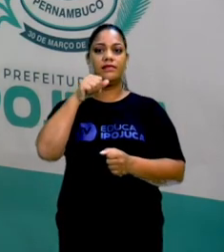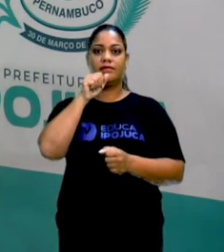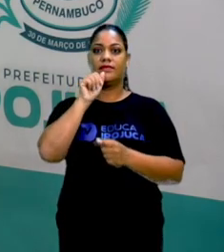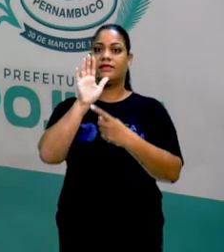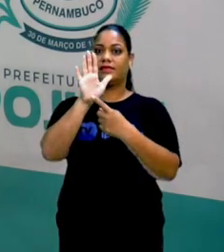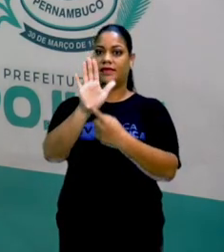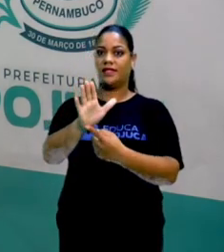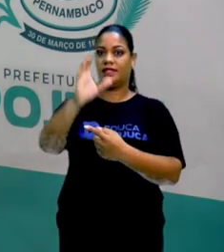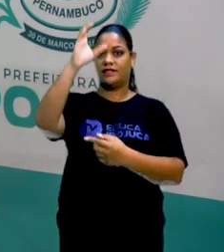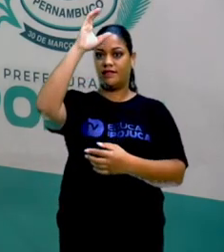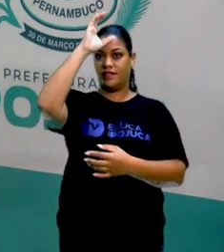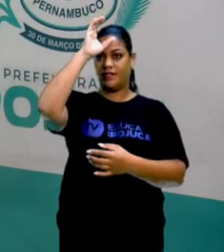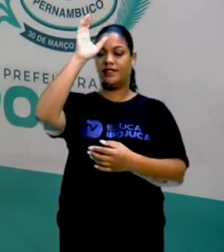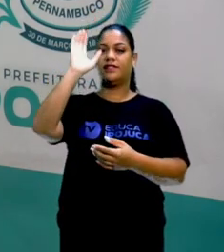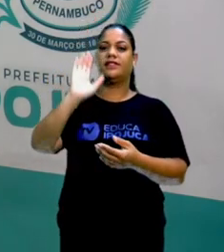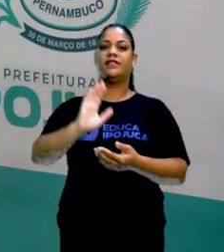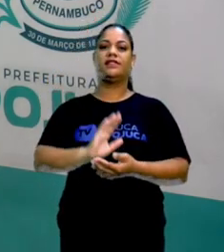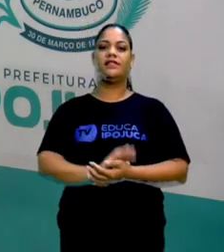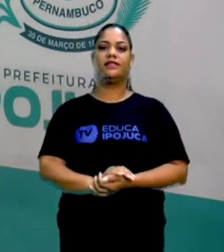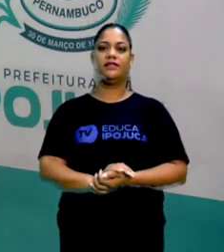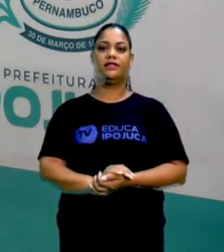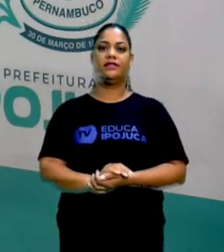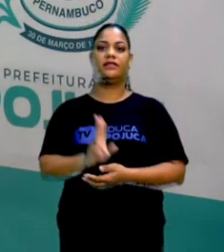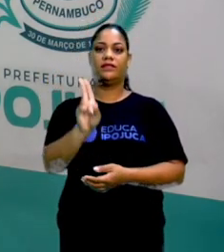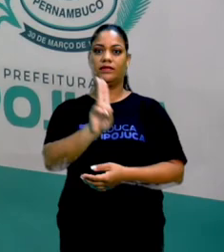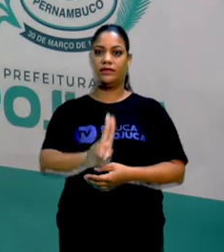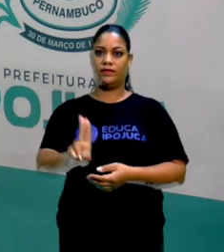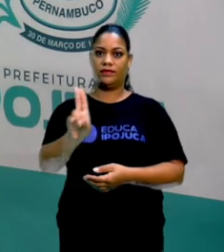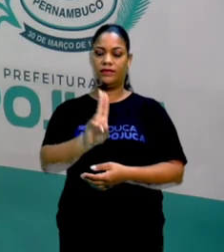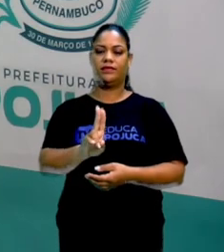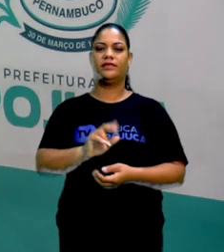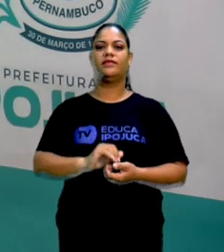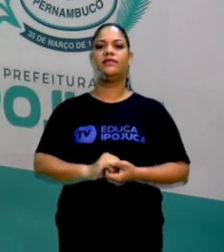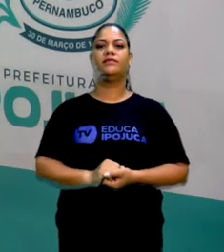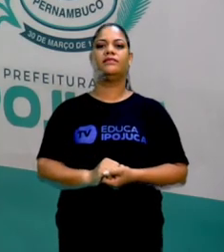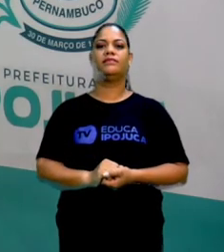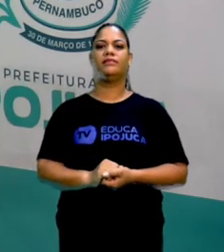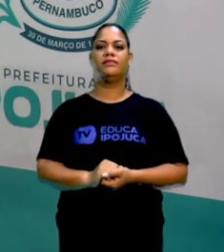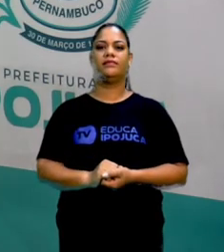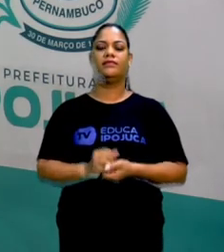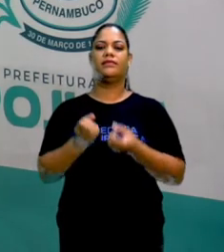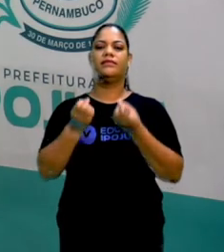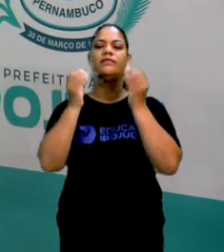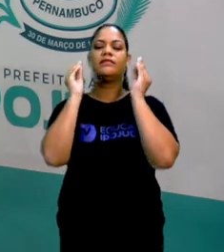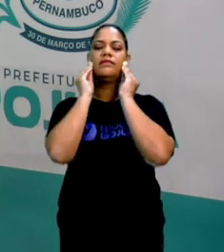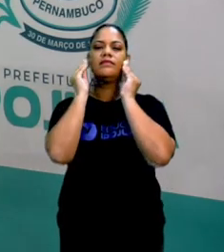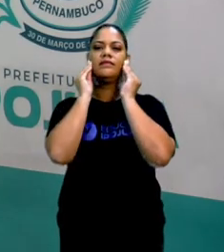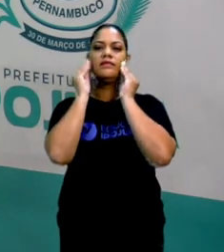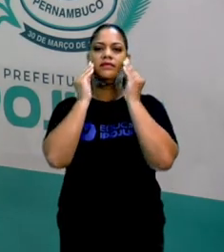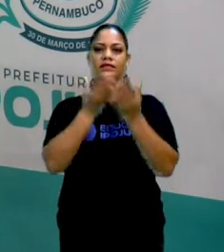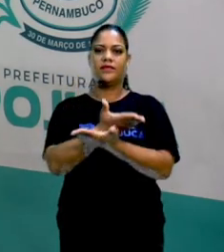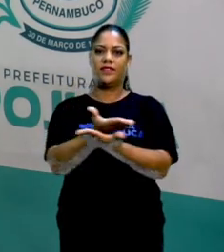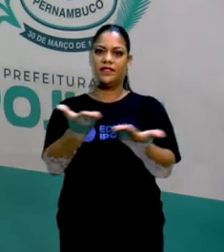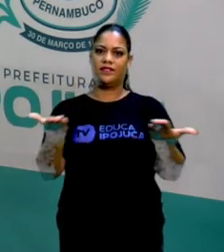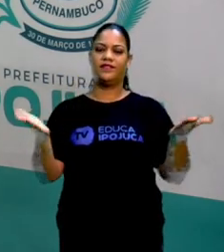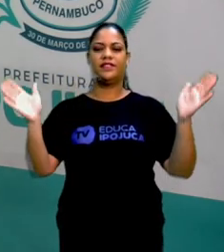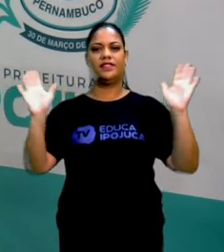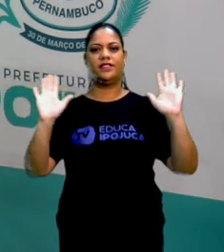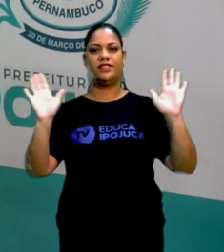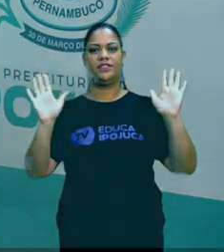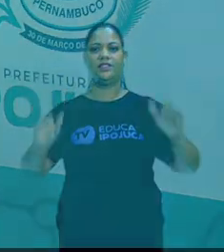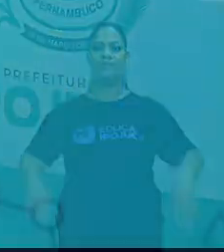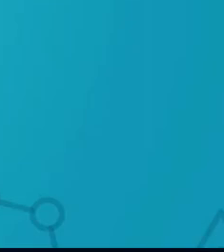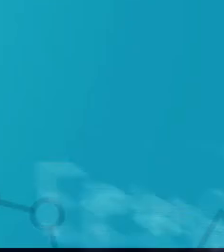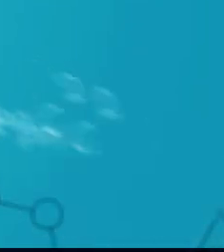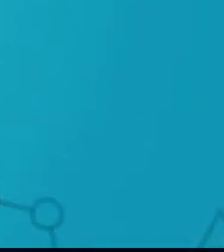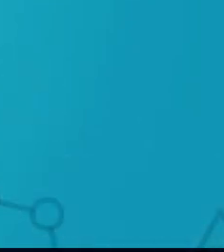que você fez com o compasso ou que você fez usando a reguinha da mandala, tá bom? Um beijo grande para vocês e até a próxima aula!